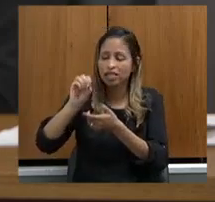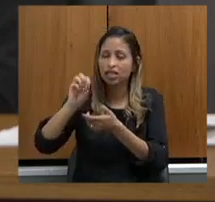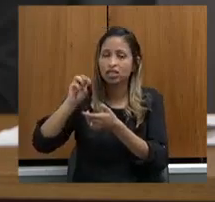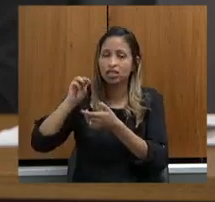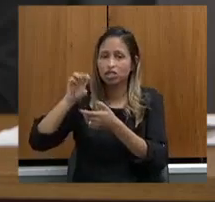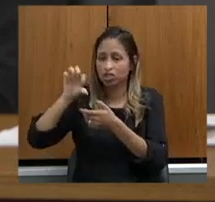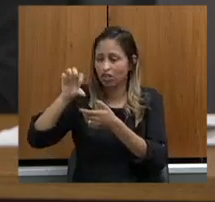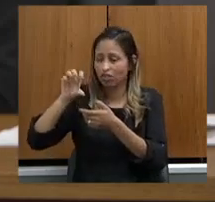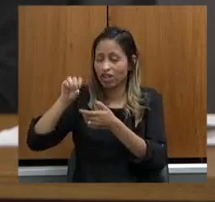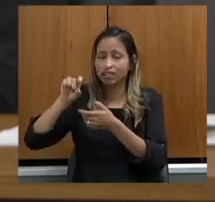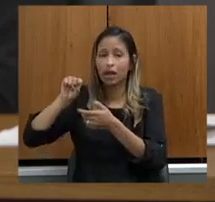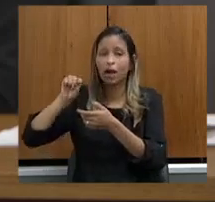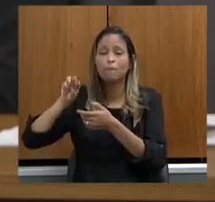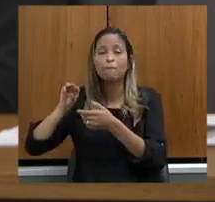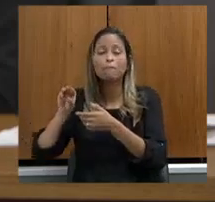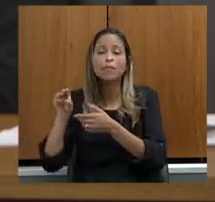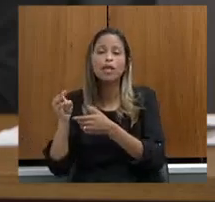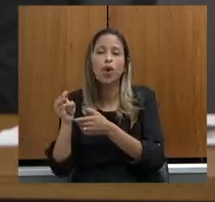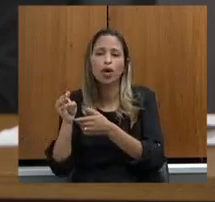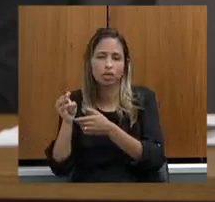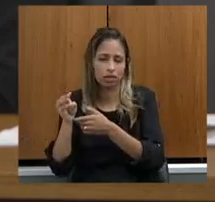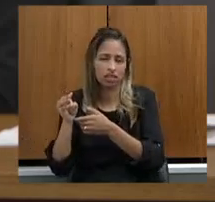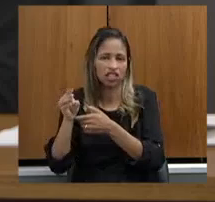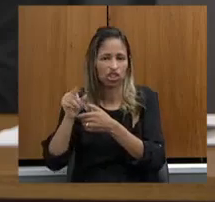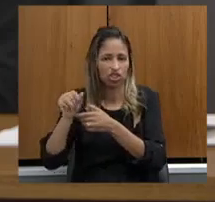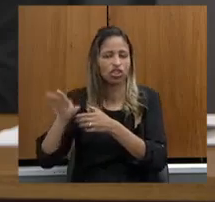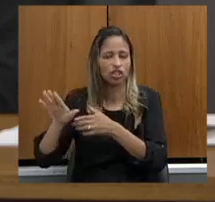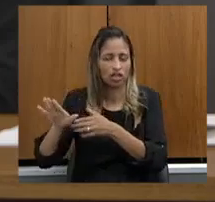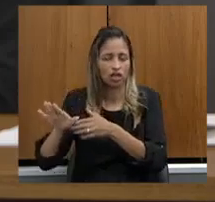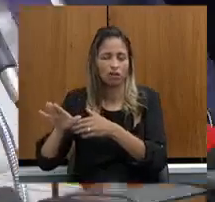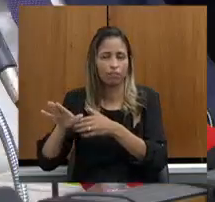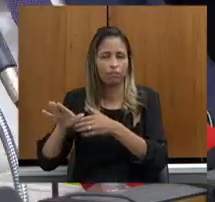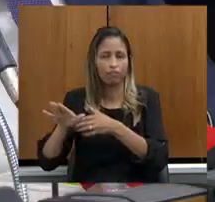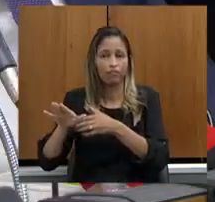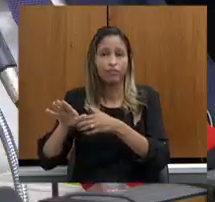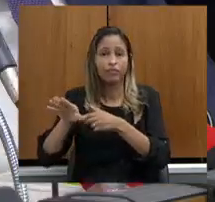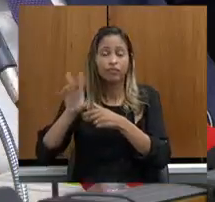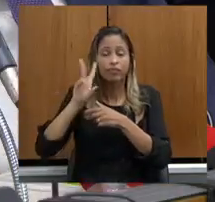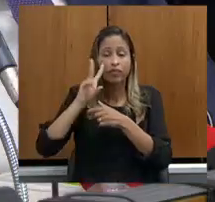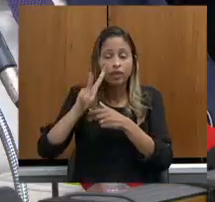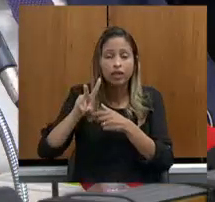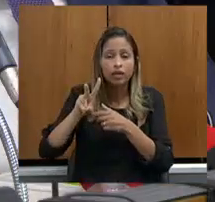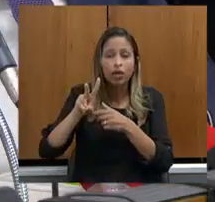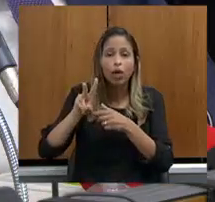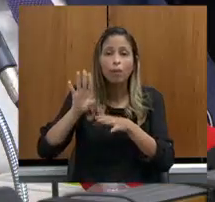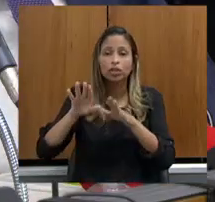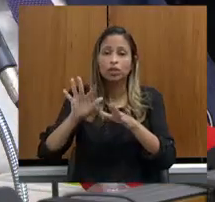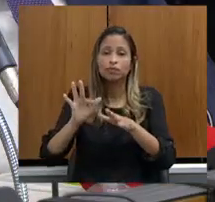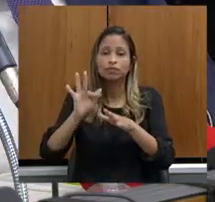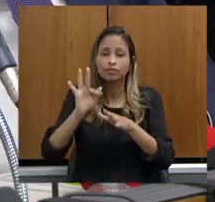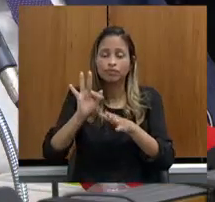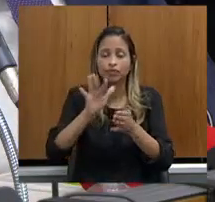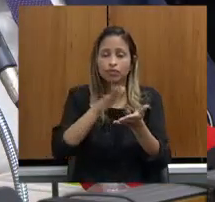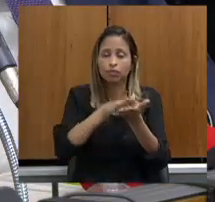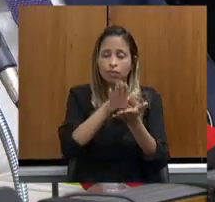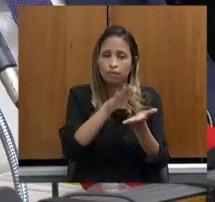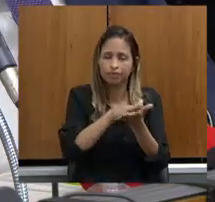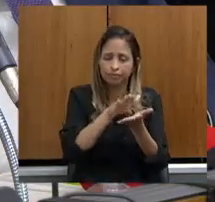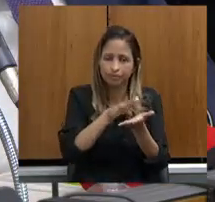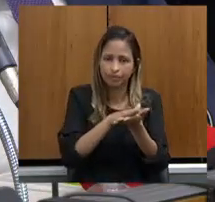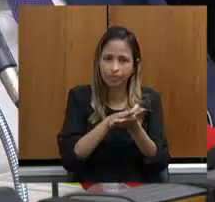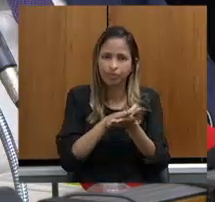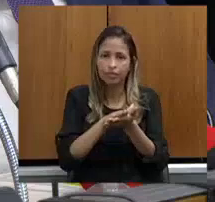milhões 93.604,00 cuja perspectiva Nossa da nossa previsão de execução de despesas